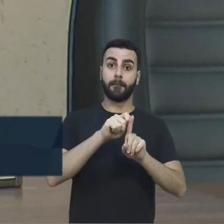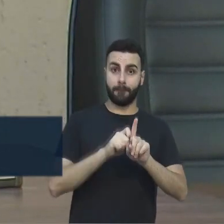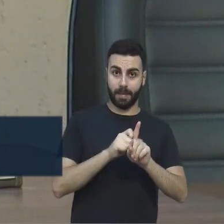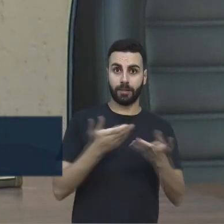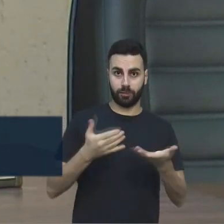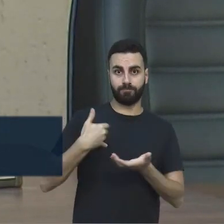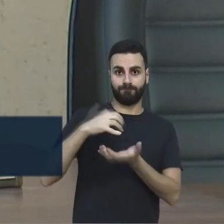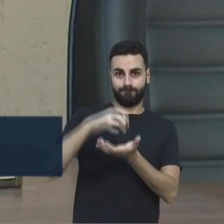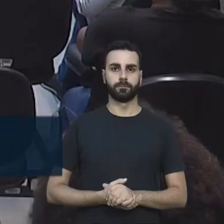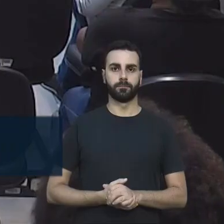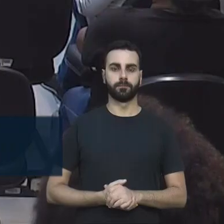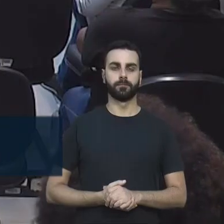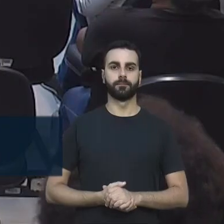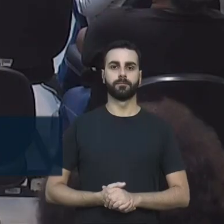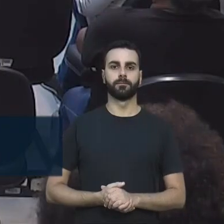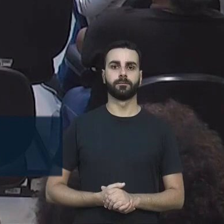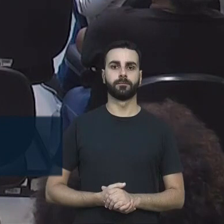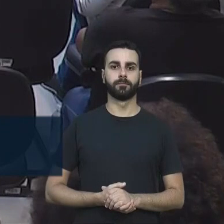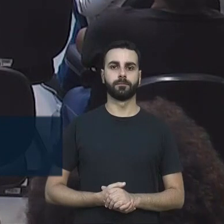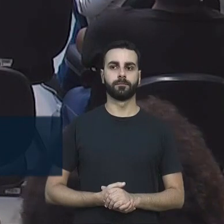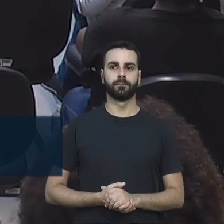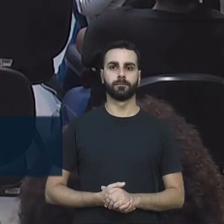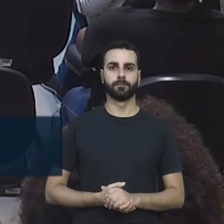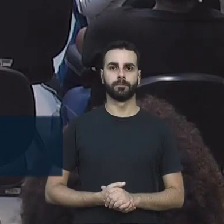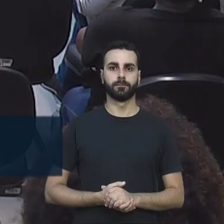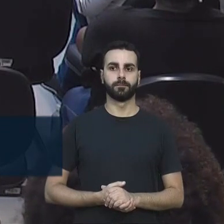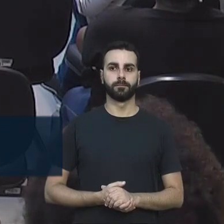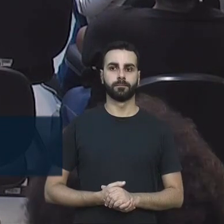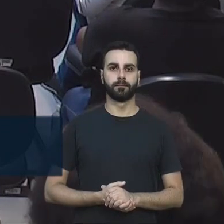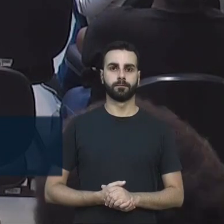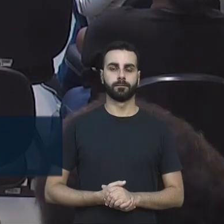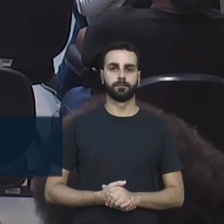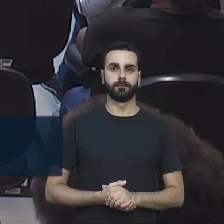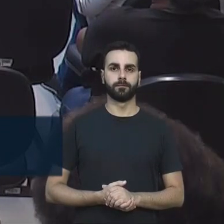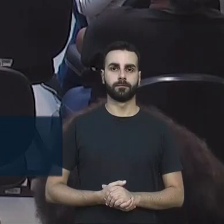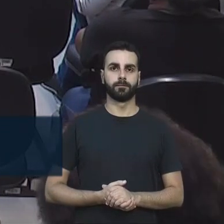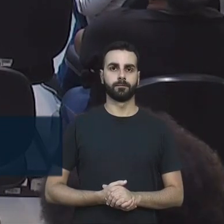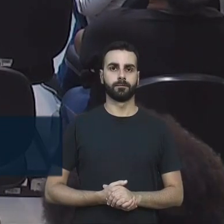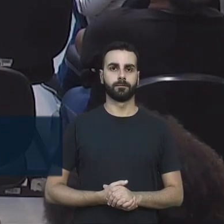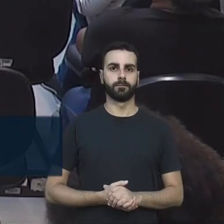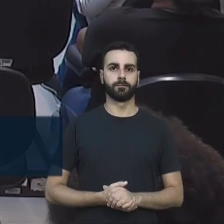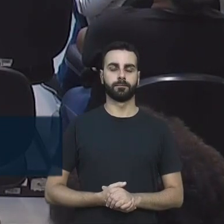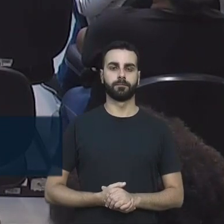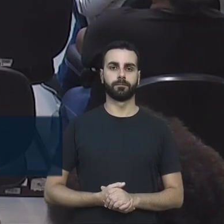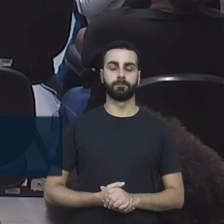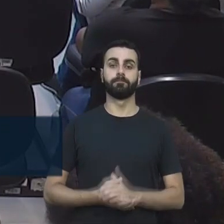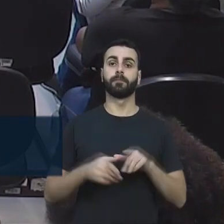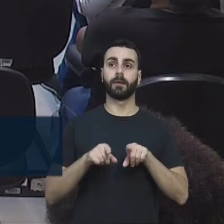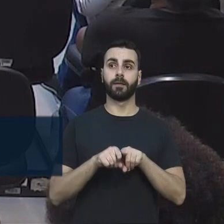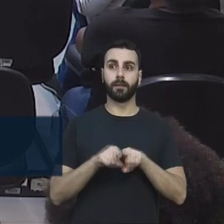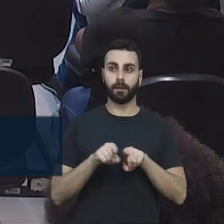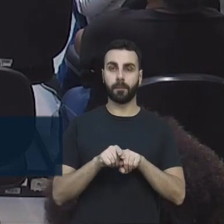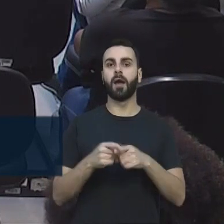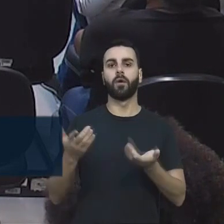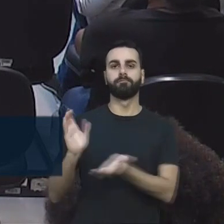aconteceu na Câmara Municipal de Viçosa a partir das 5 horas da tarde desta segunda dia 16 por conta do mês da pessoa